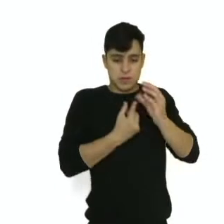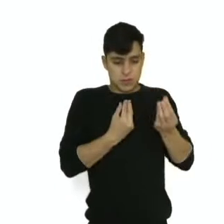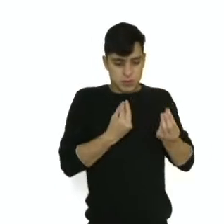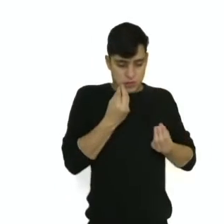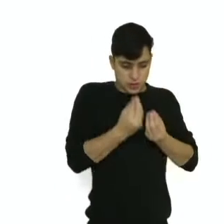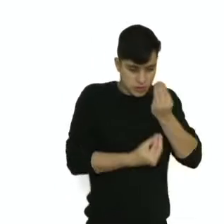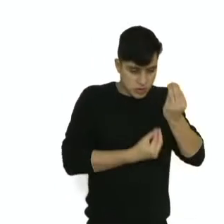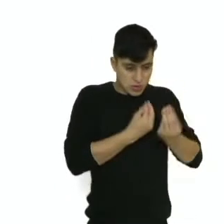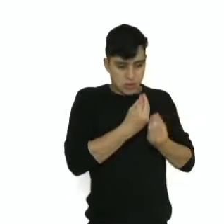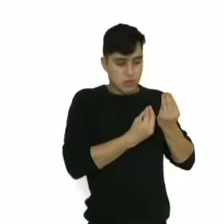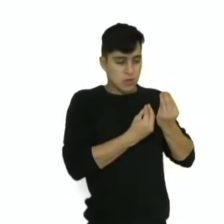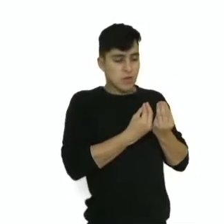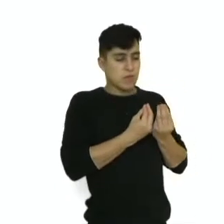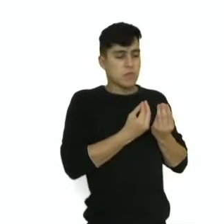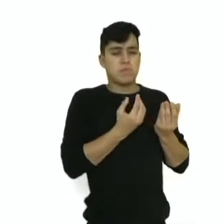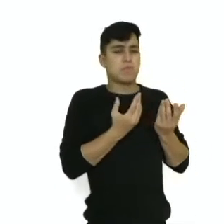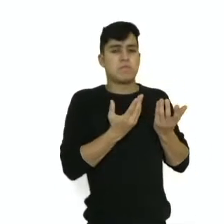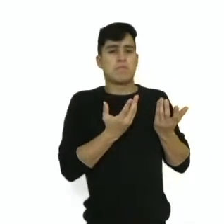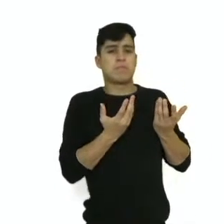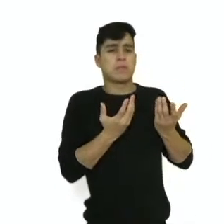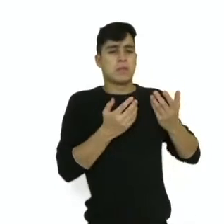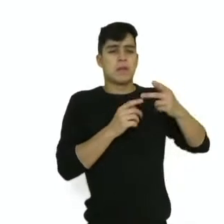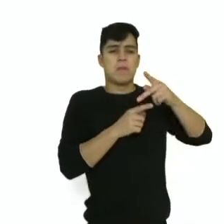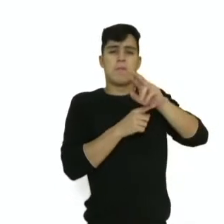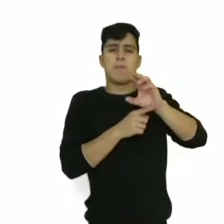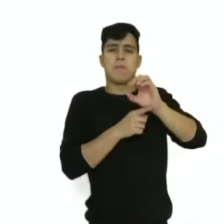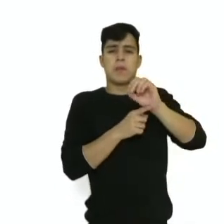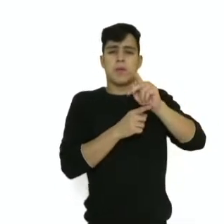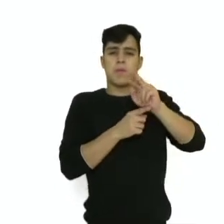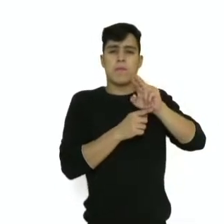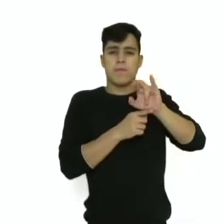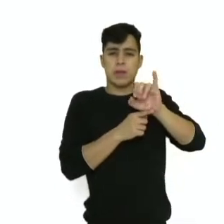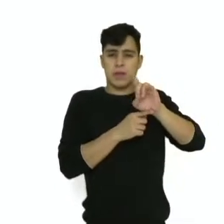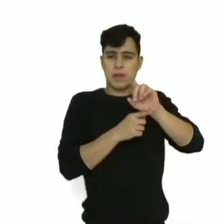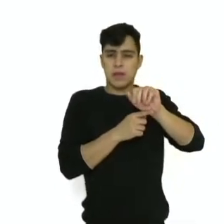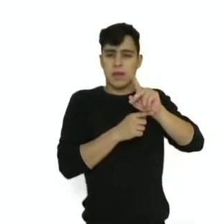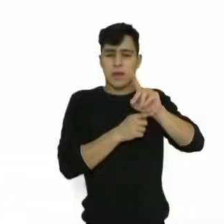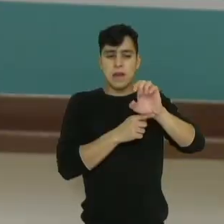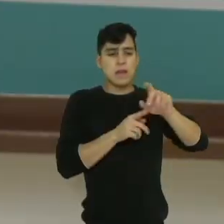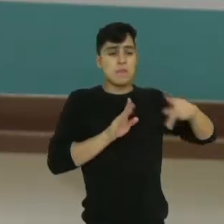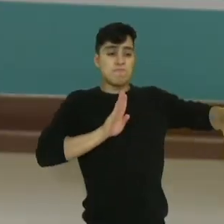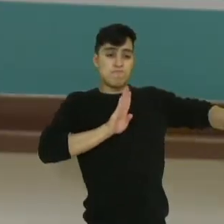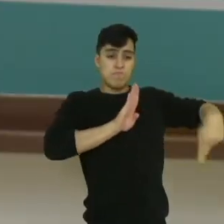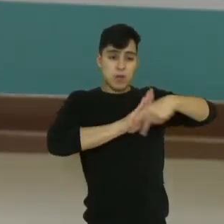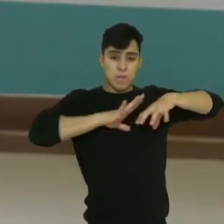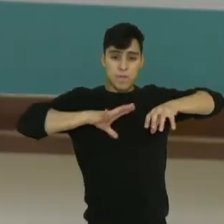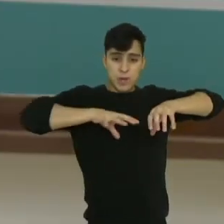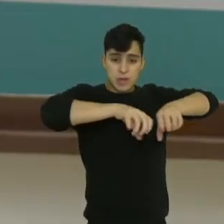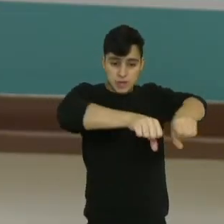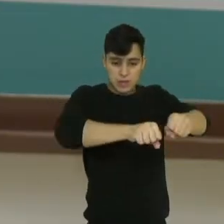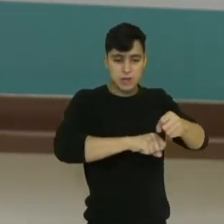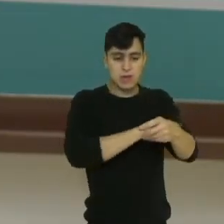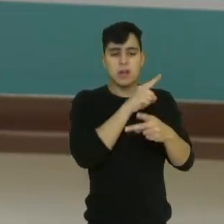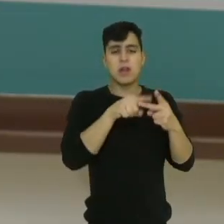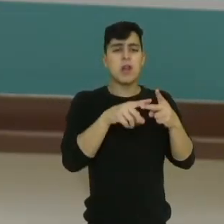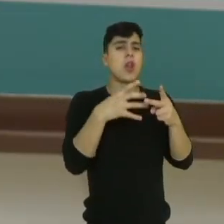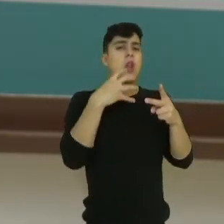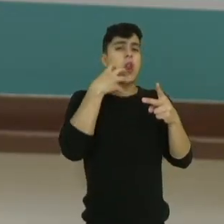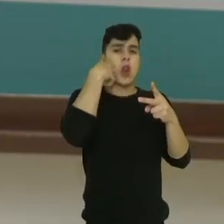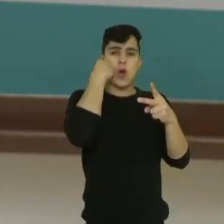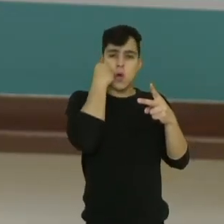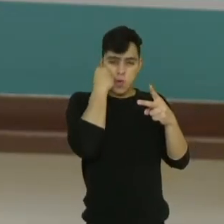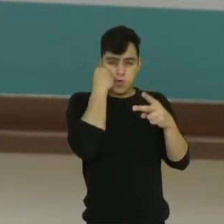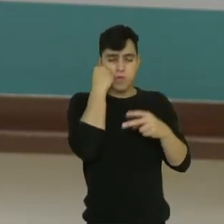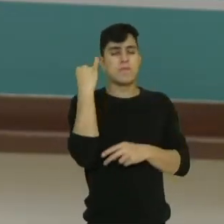essa noção de propriedade, de também uma palavrinha-chave no capitalismo, que é lucro. Então,